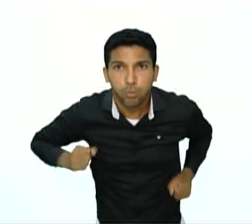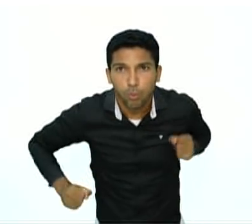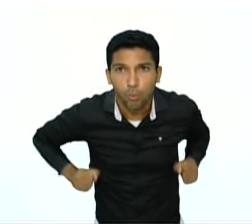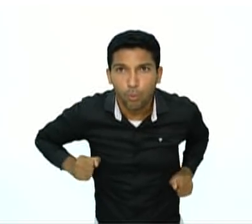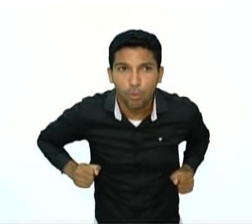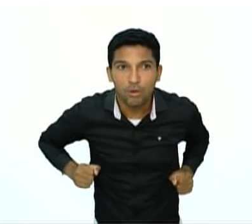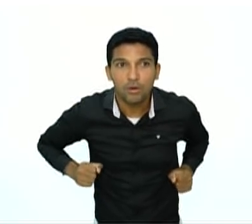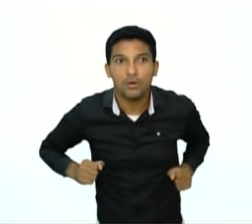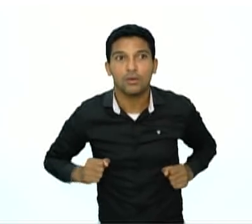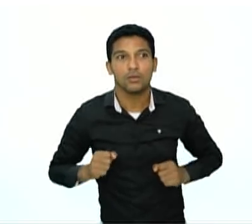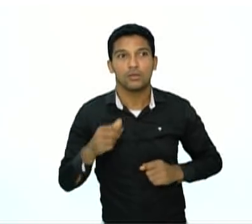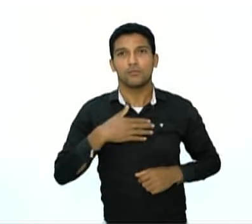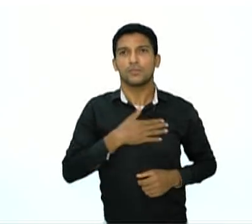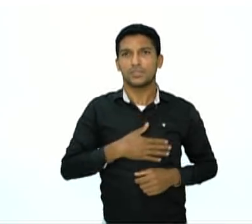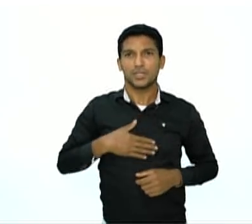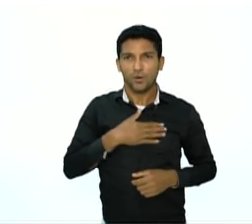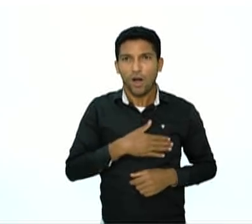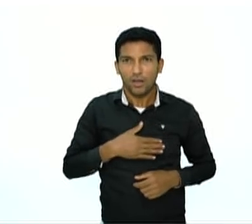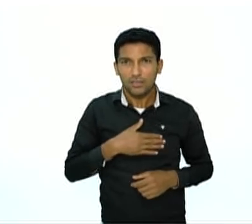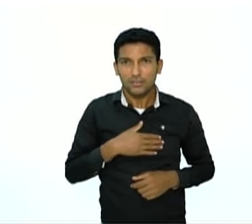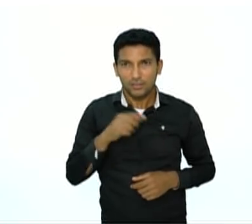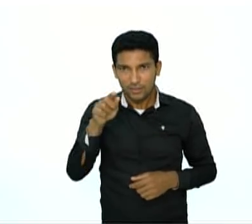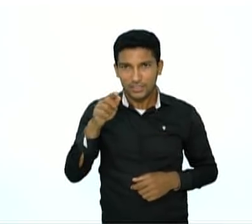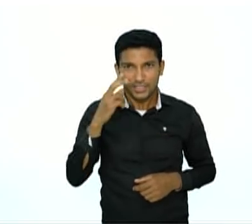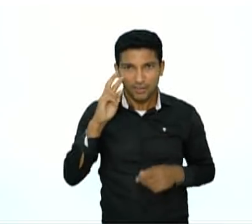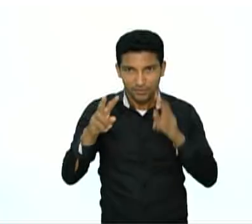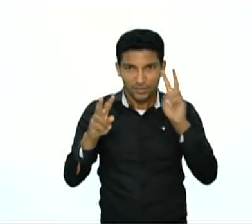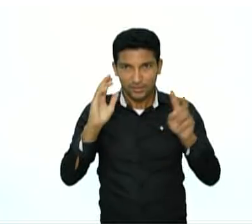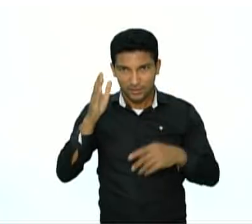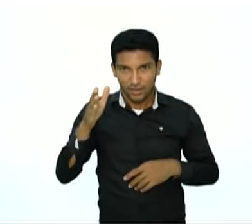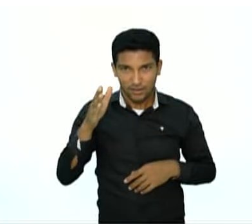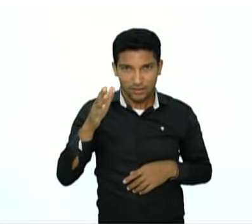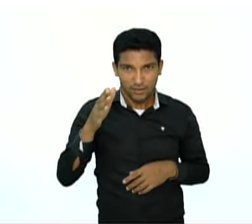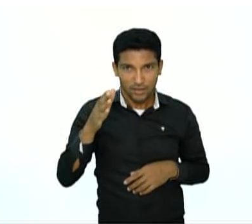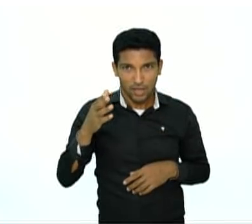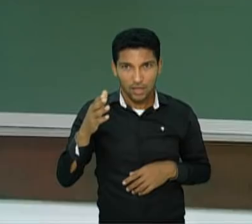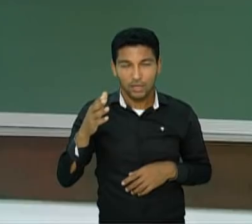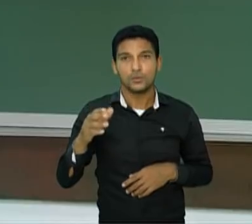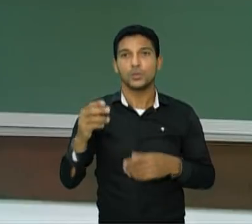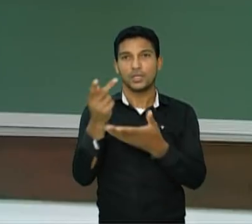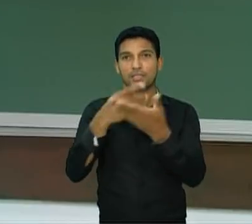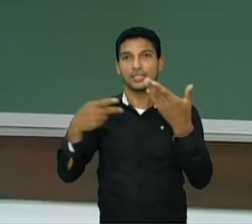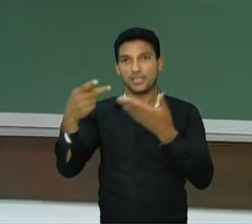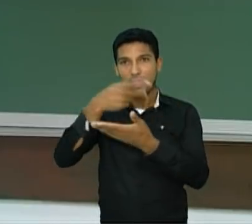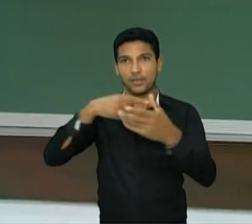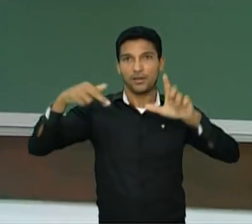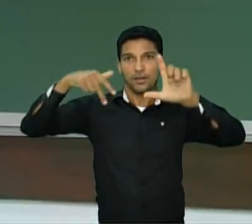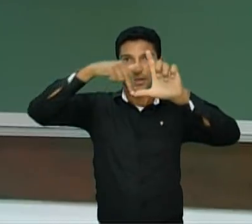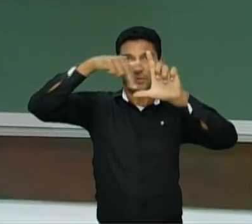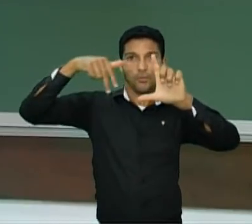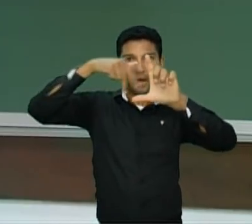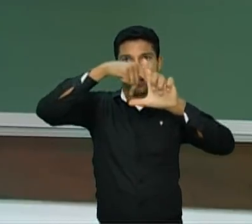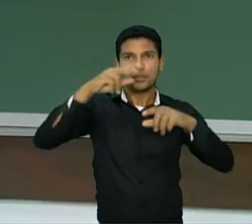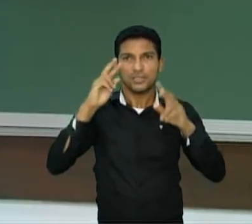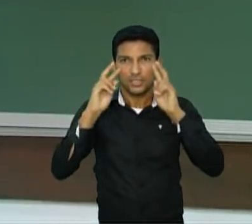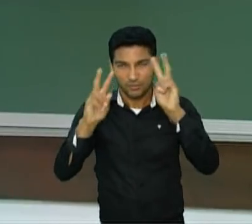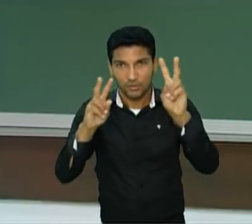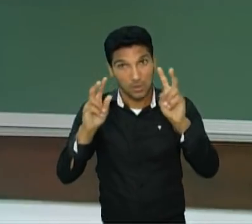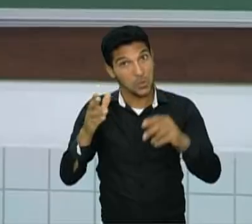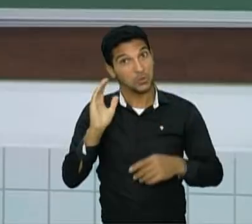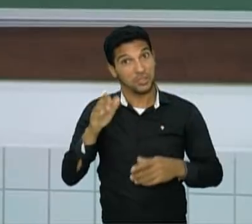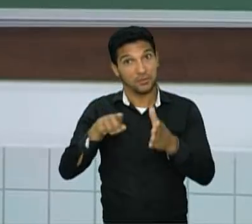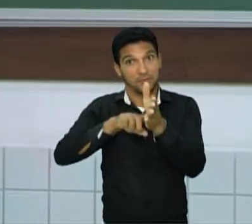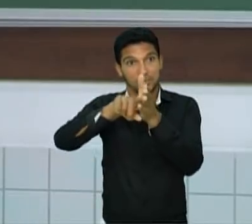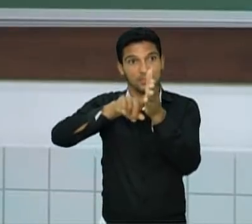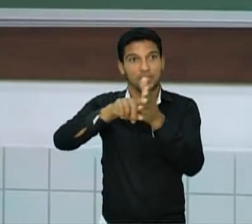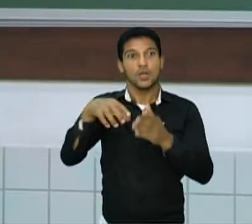correndo. Você gosta de animes? Você já viu o Naruto correndo desse jeito? Nos animes, eles não sei porquê, eu já até pesquisei. O